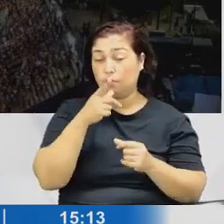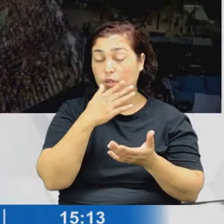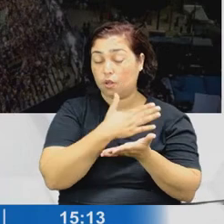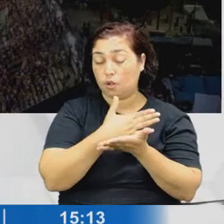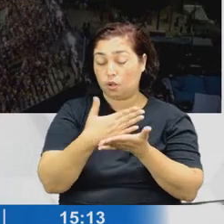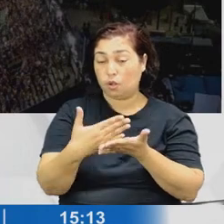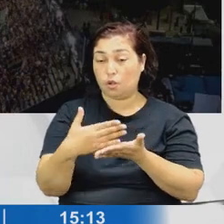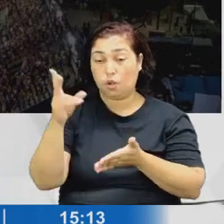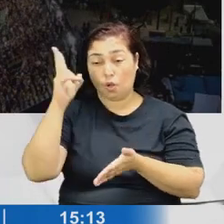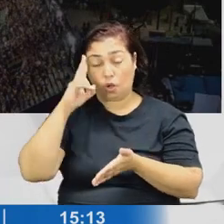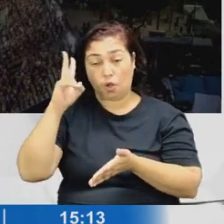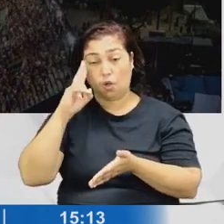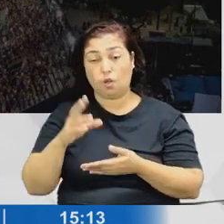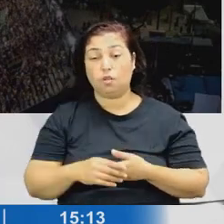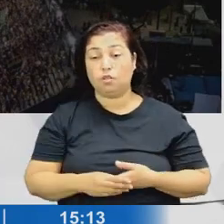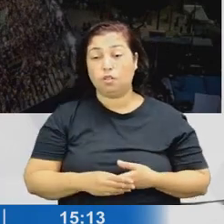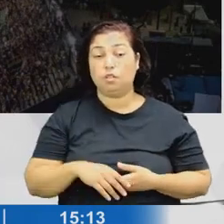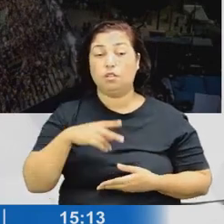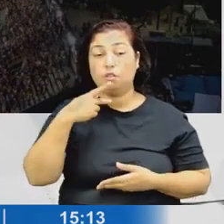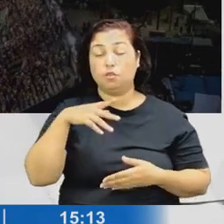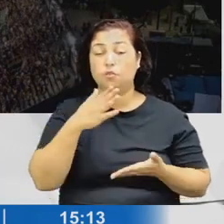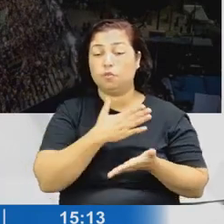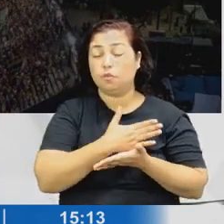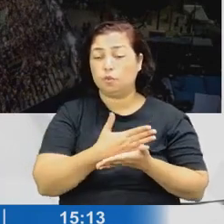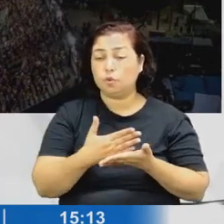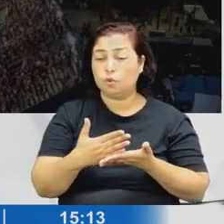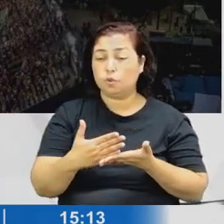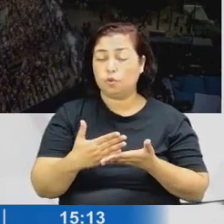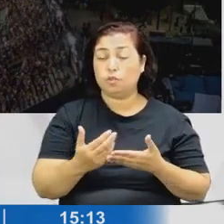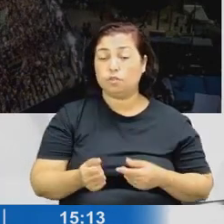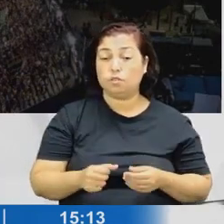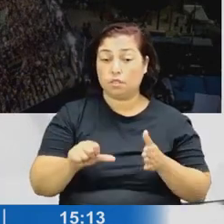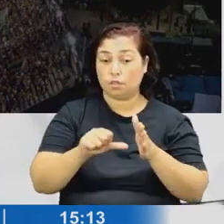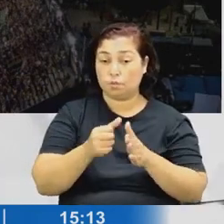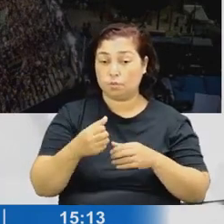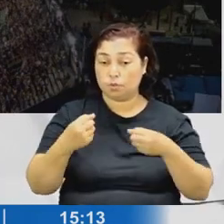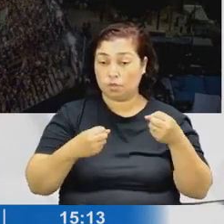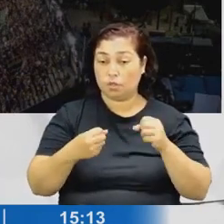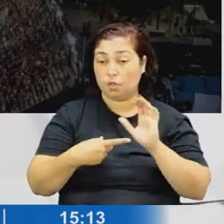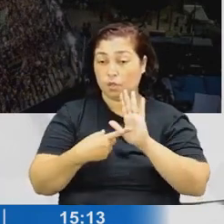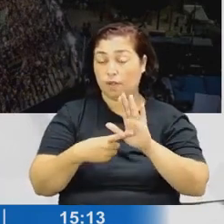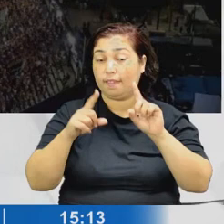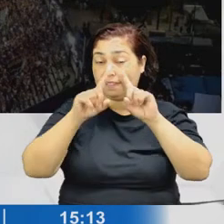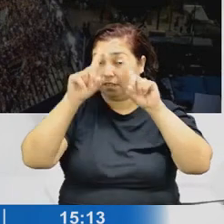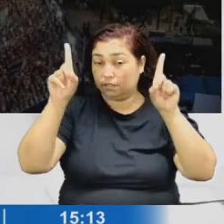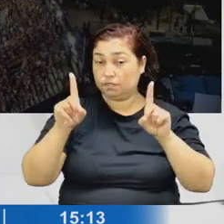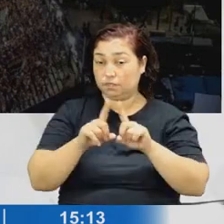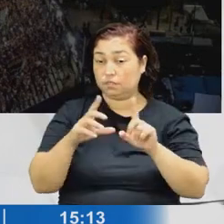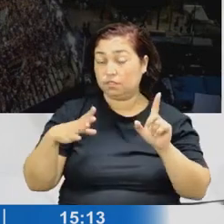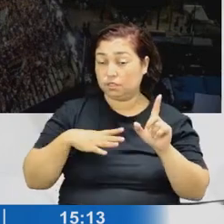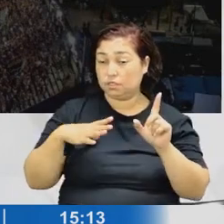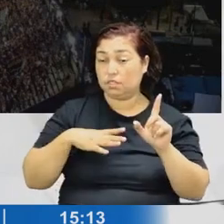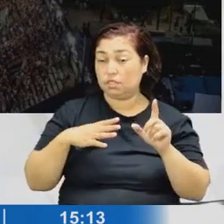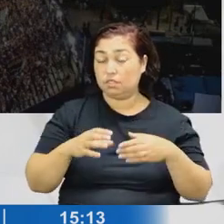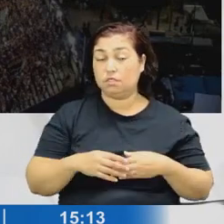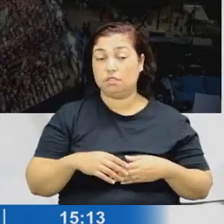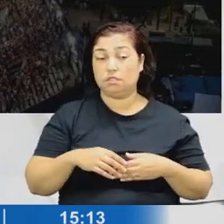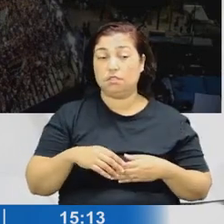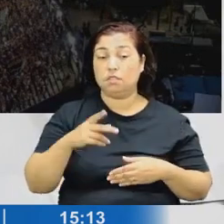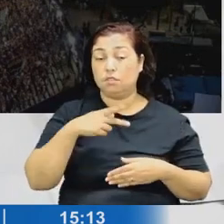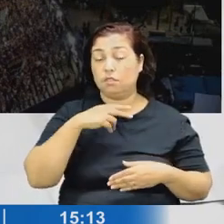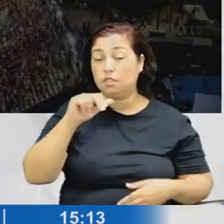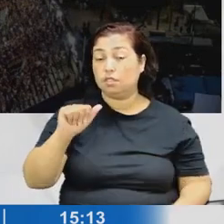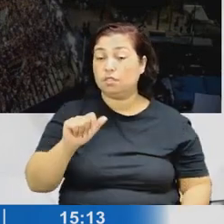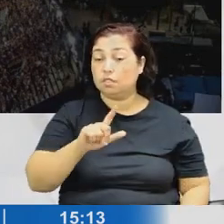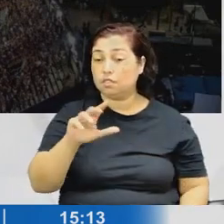Zeca Pagodinho Quando começou lá em Xerém papapa aí o primeiro carro é Xerém a galera vem ali nas salas né o pessoal vem falando de